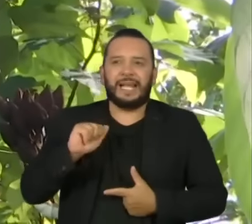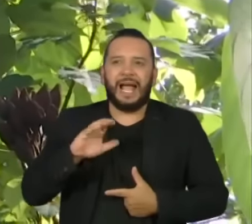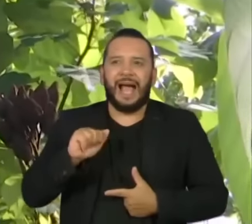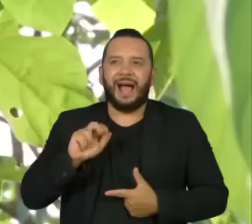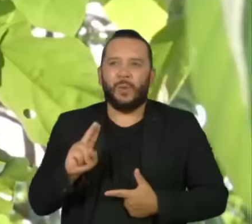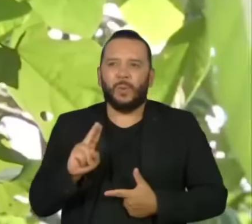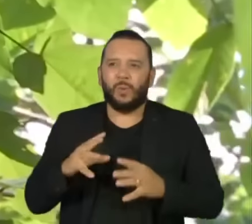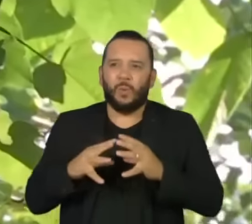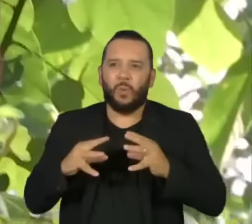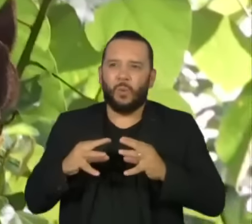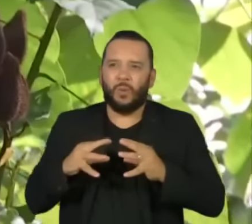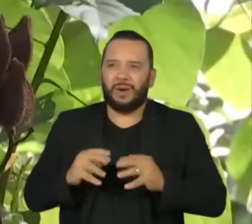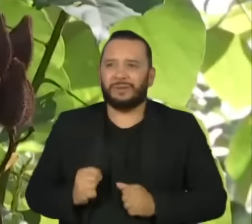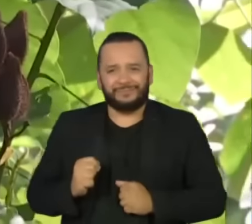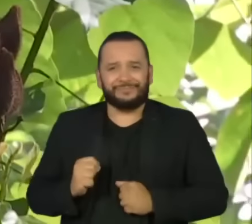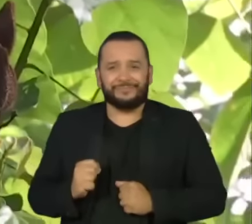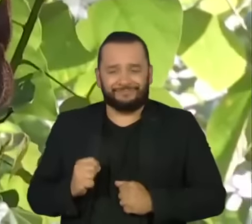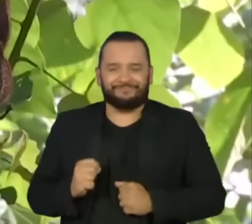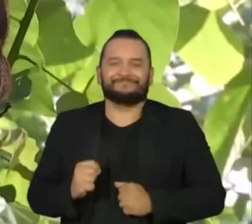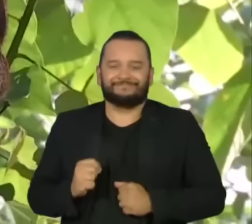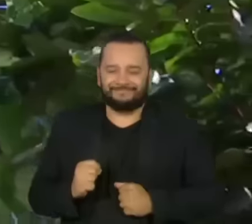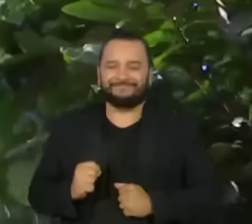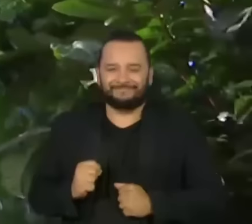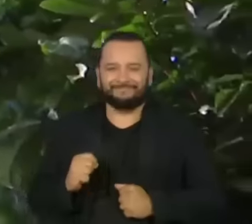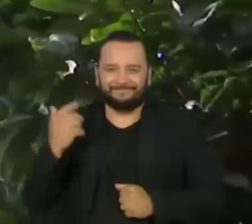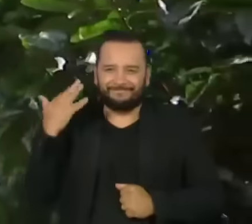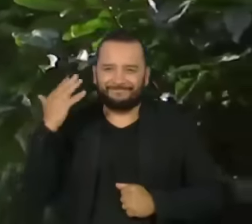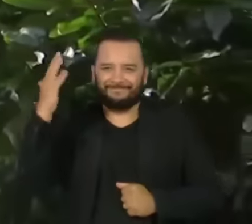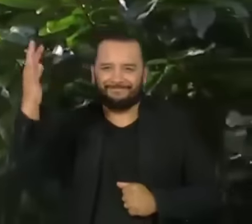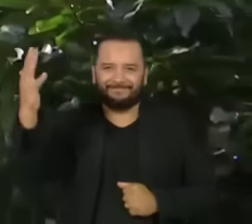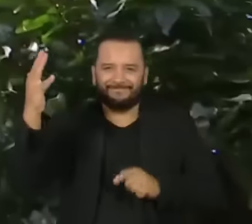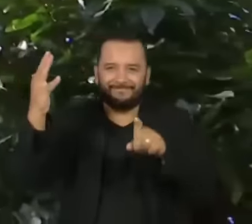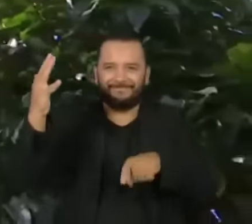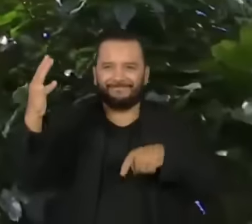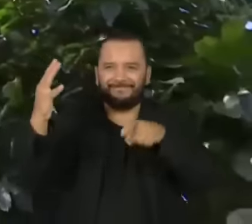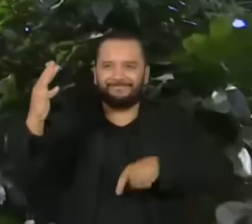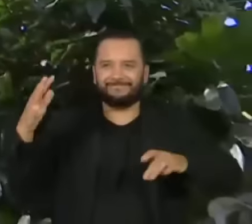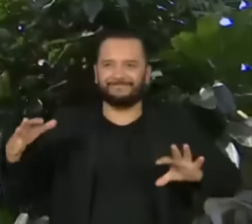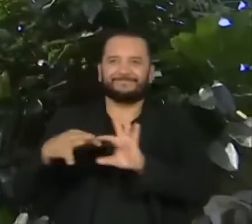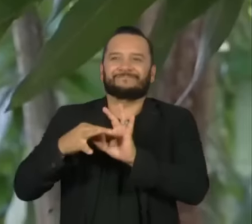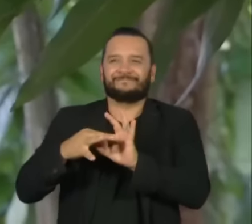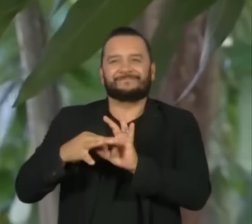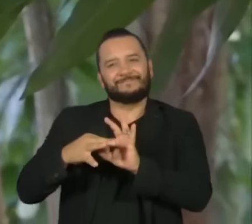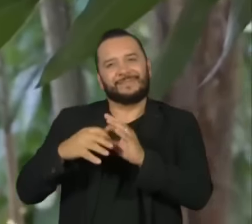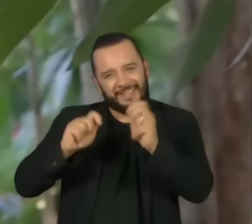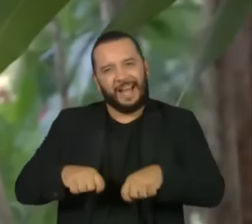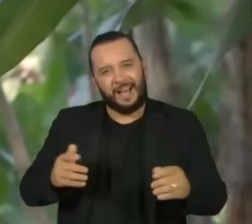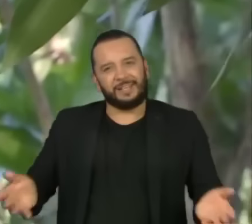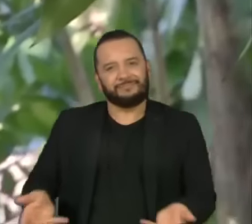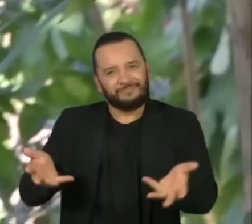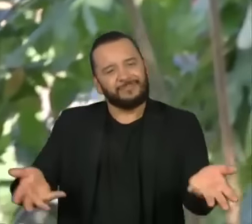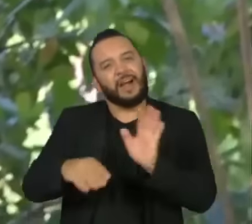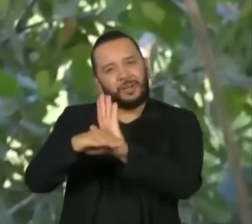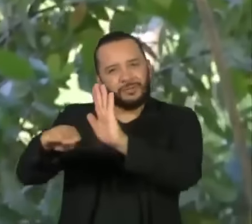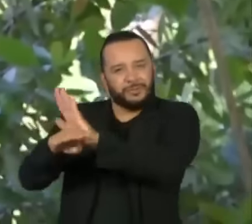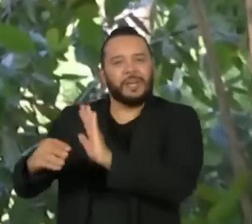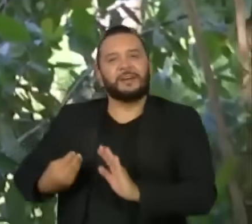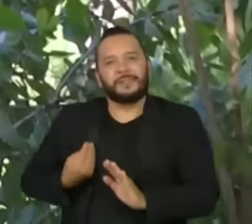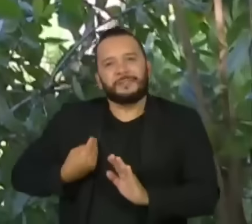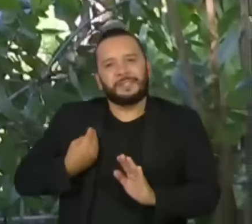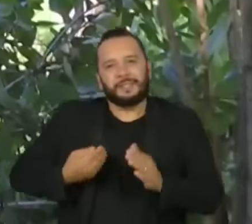sistema agroflorestal, ele tem um potencial muito grande, potencial de melhorar a vida de todas as populações